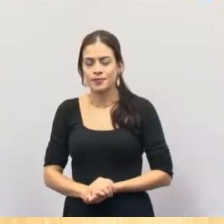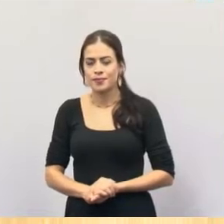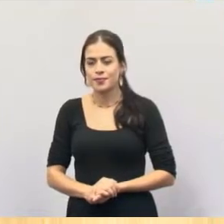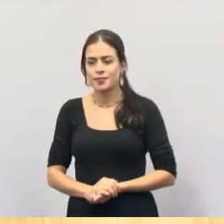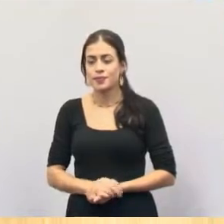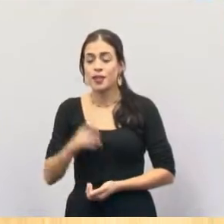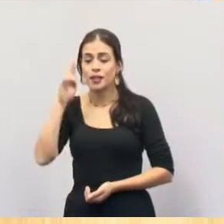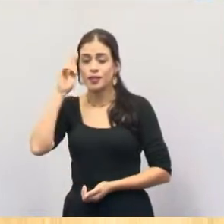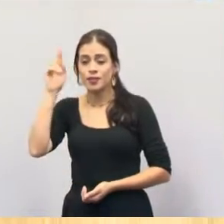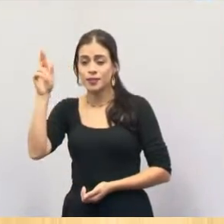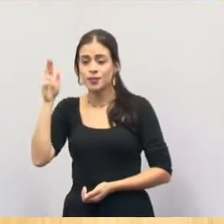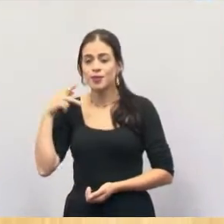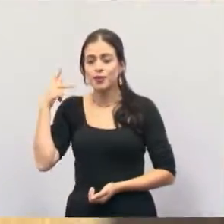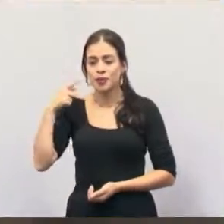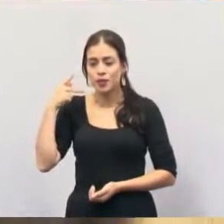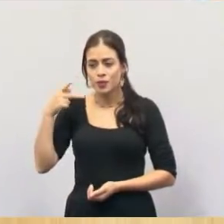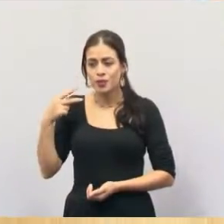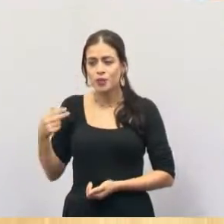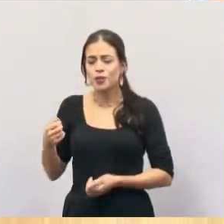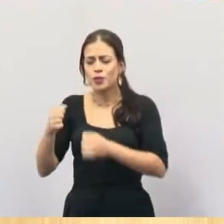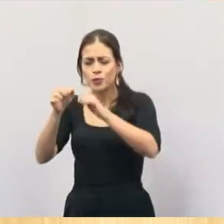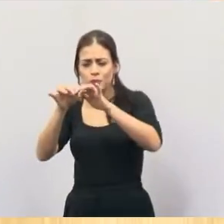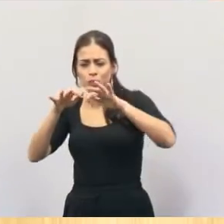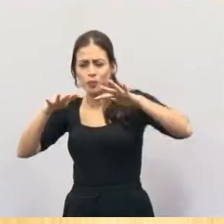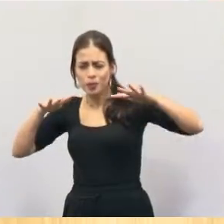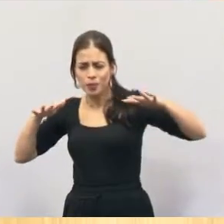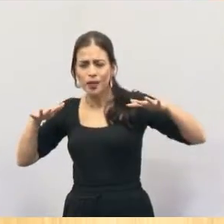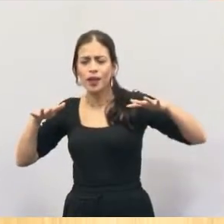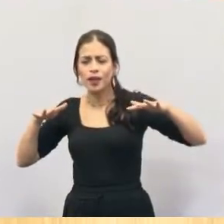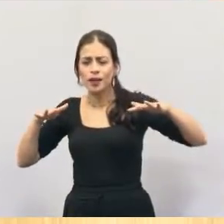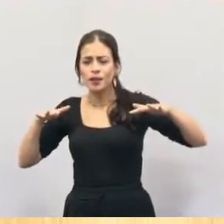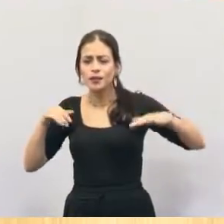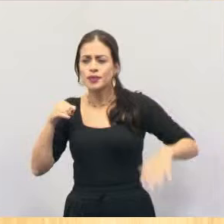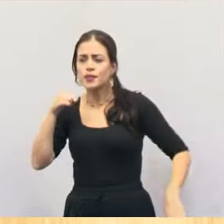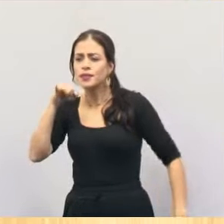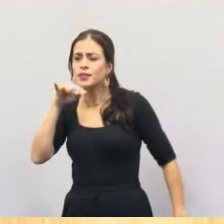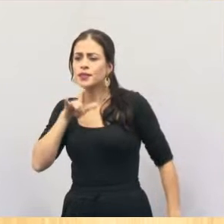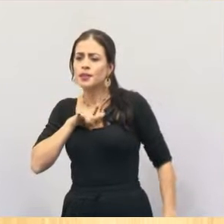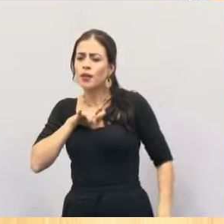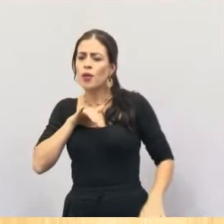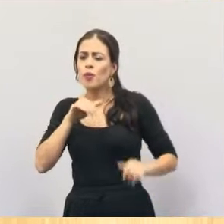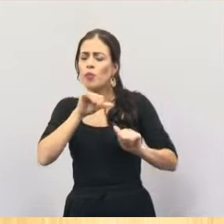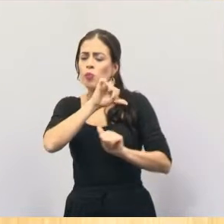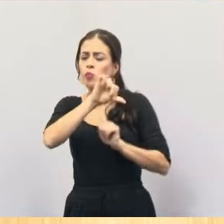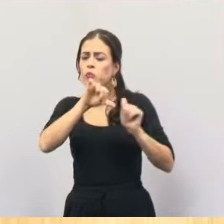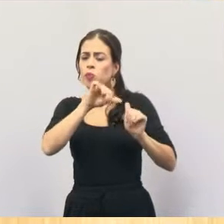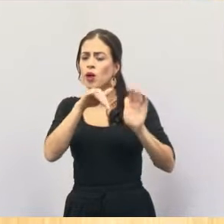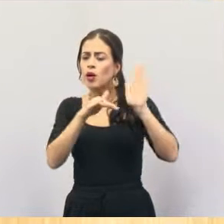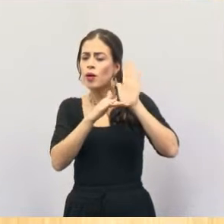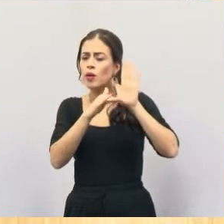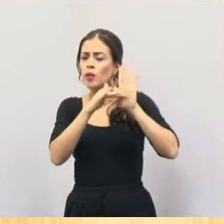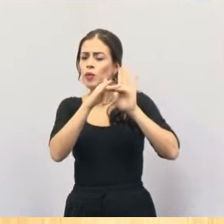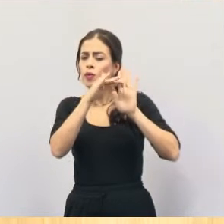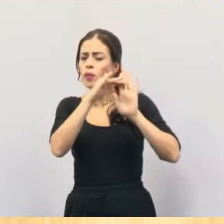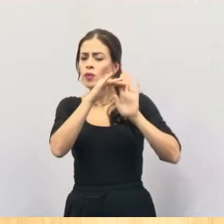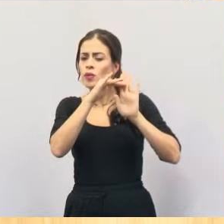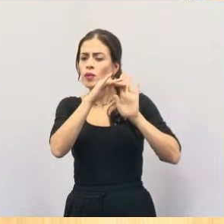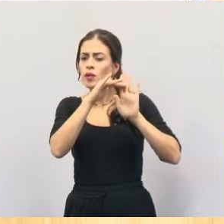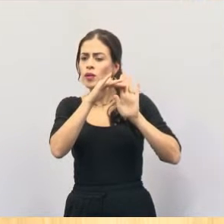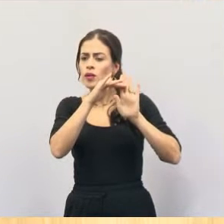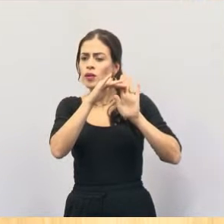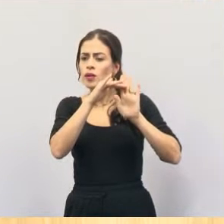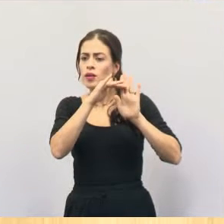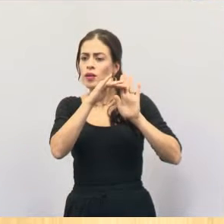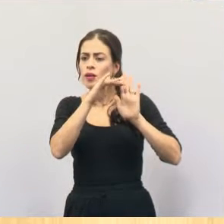Senhores vereadores e vereadoras, consulto o plenário se há algum problema da gente inverter a ordem do dia, tendo em vista que tem